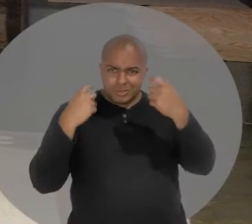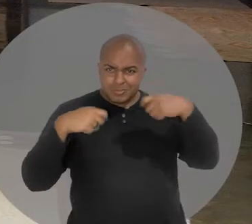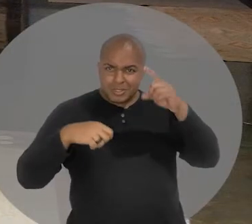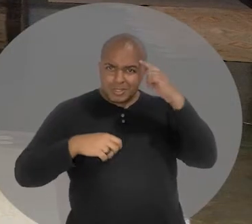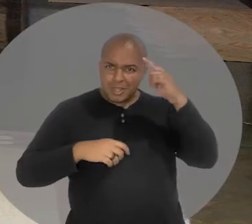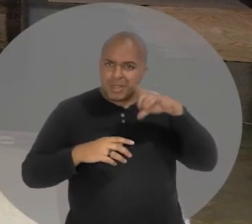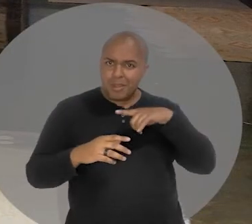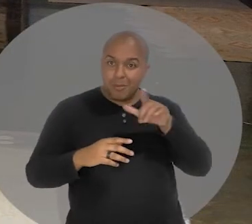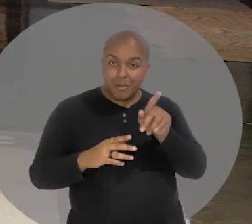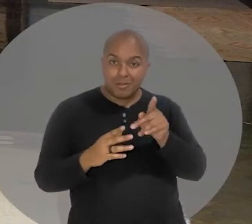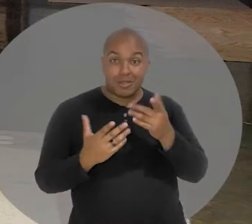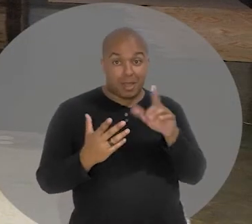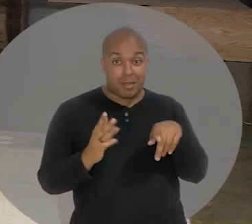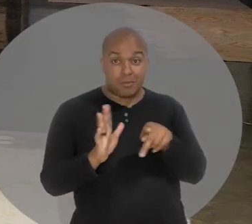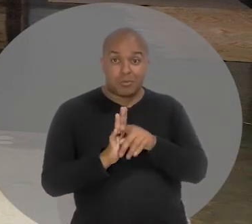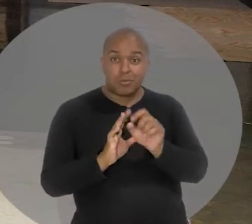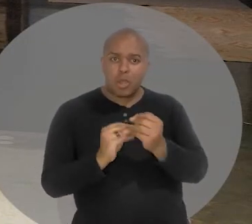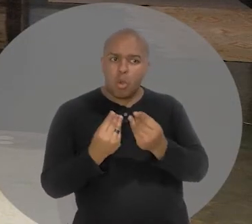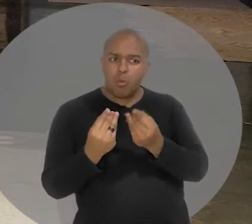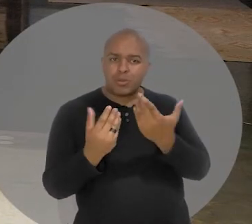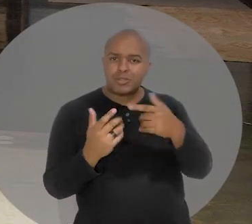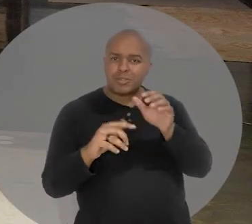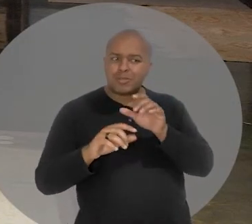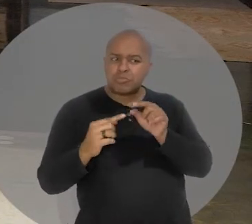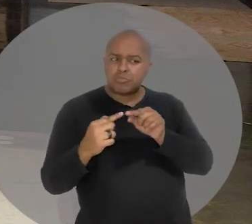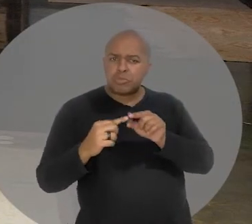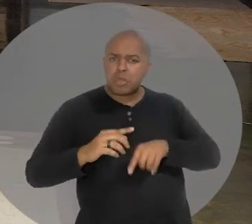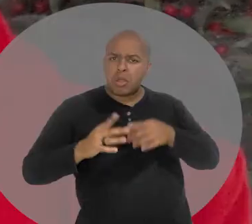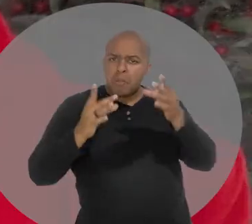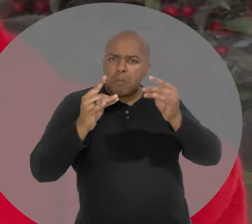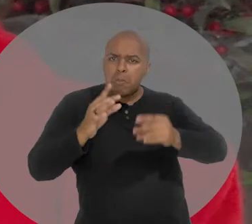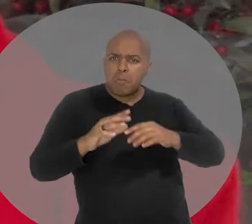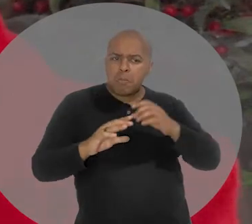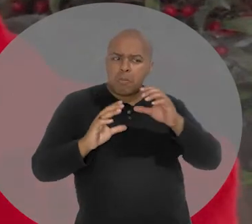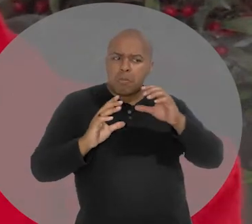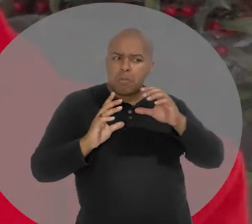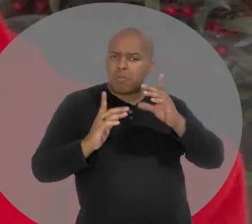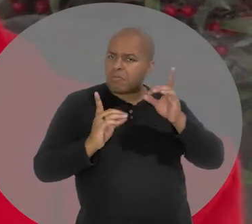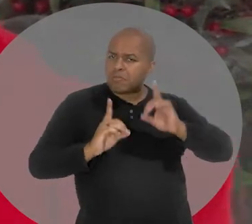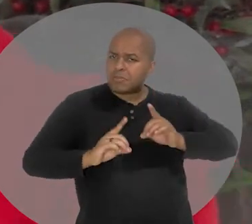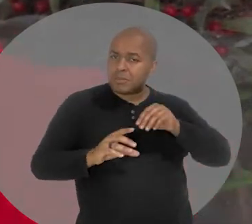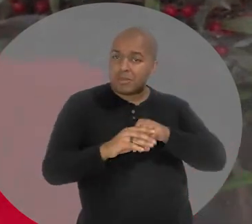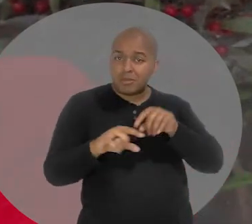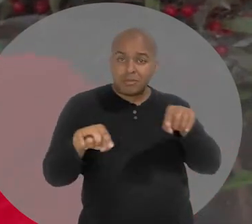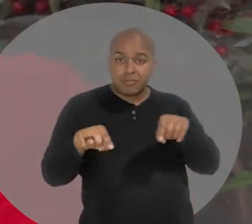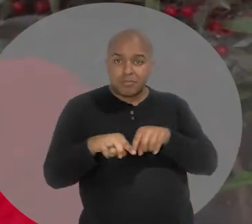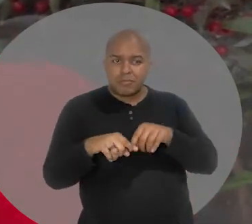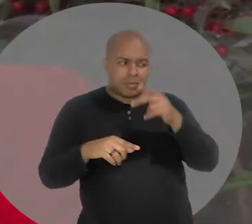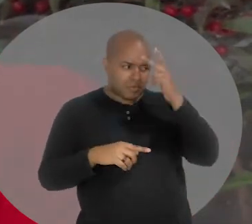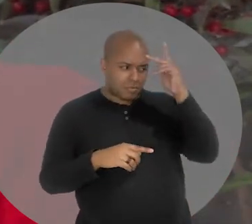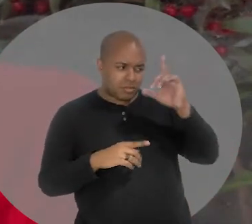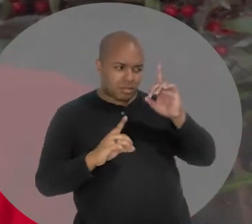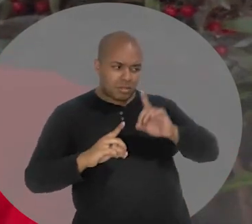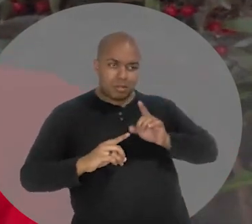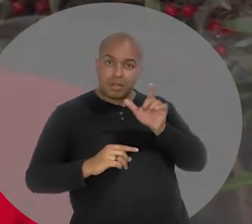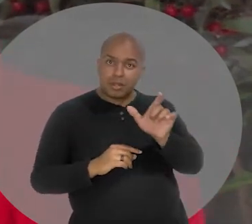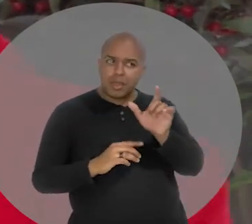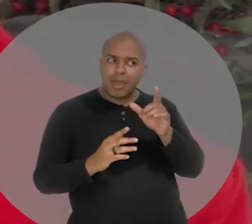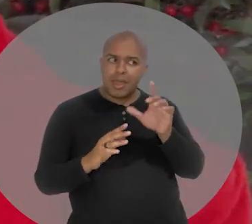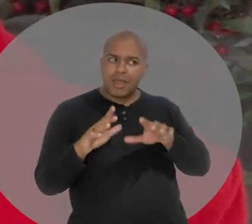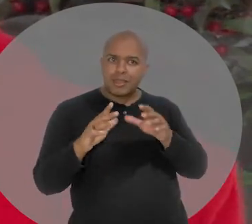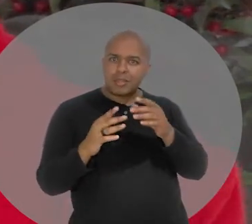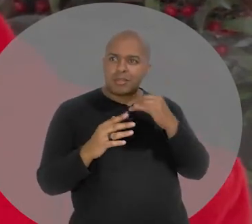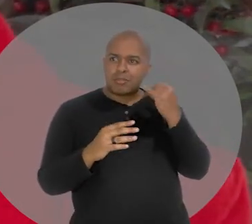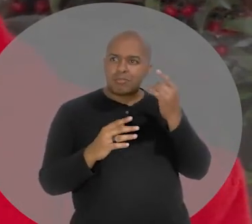fato? É como é que a gente vai lidar com as especificidades da deficiência na clínica. A pessoa com deficiência, ela é perita na